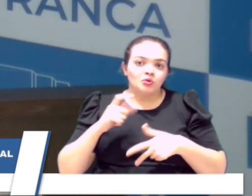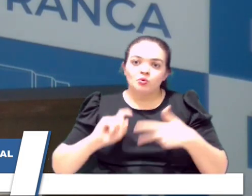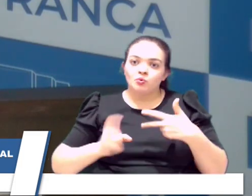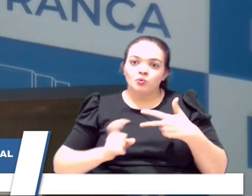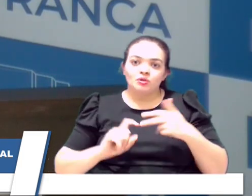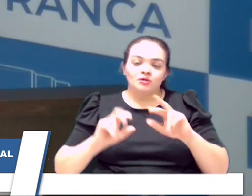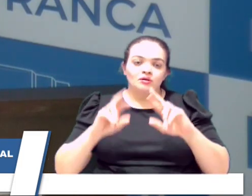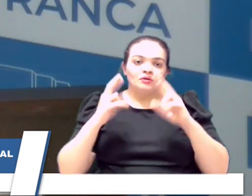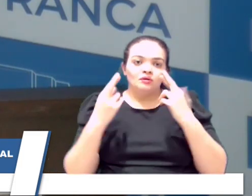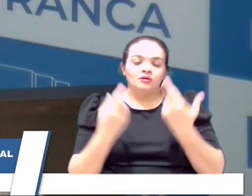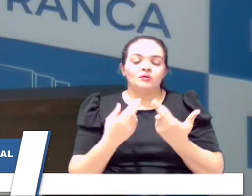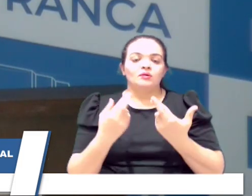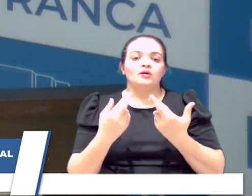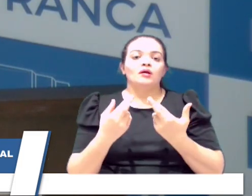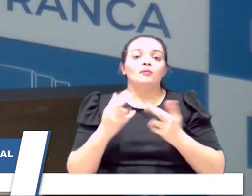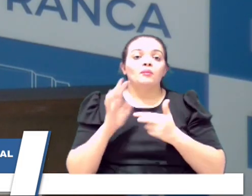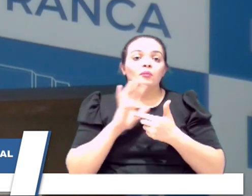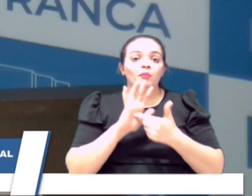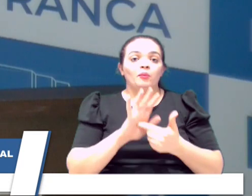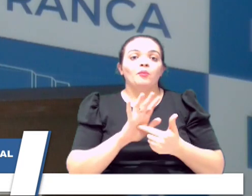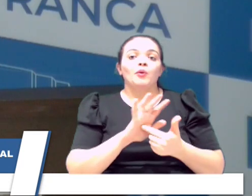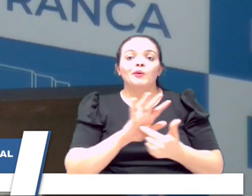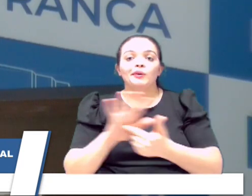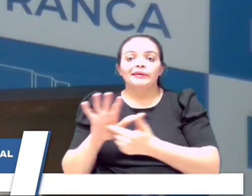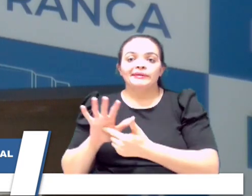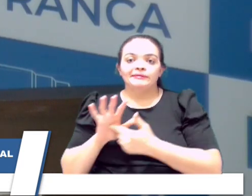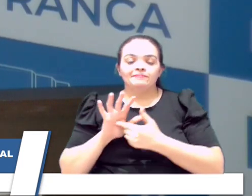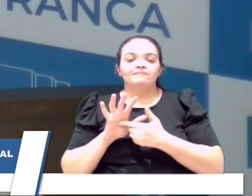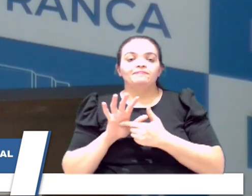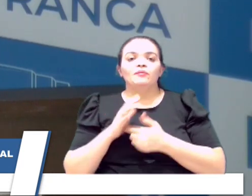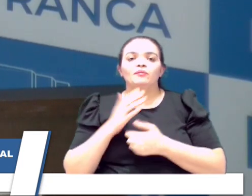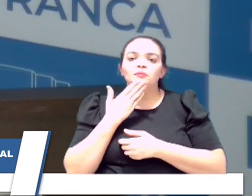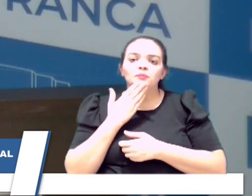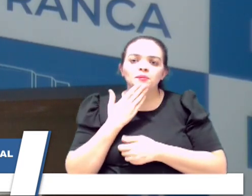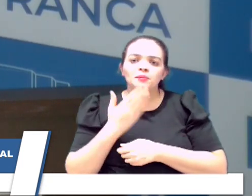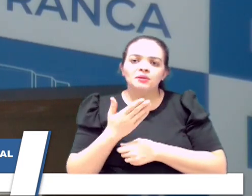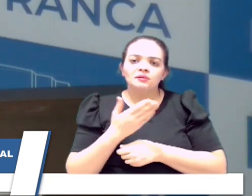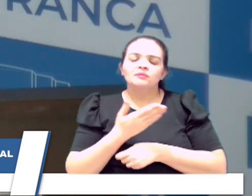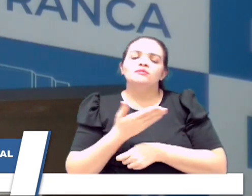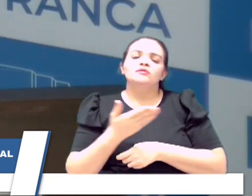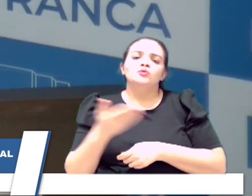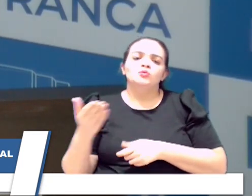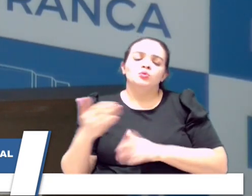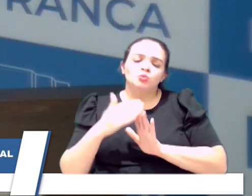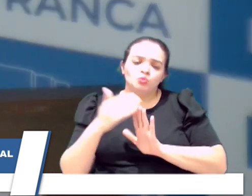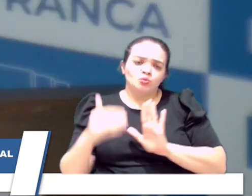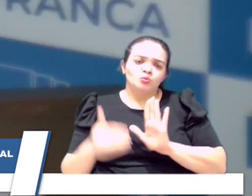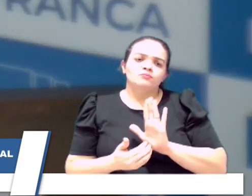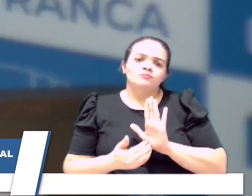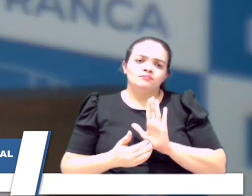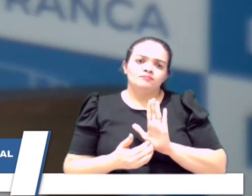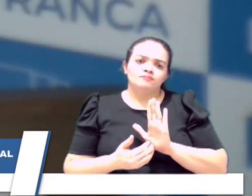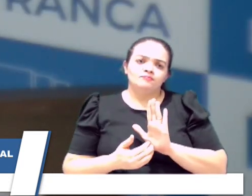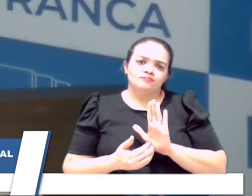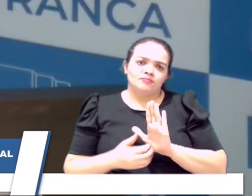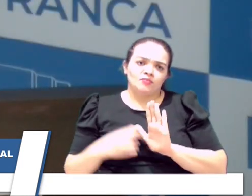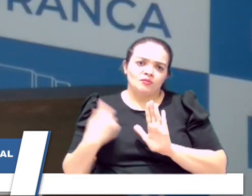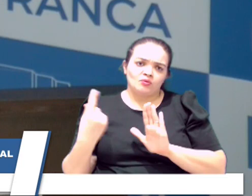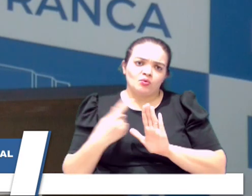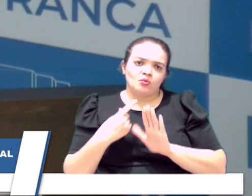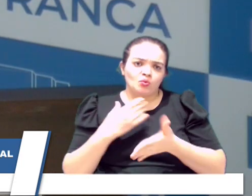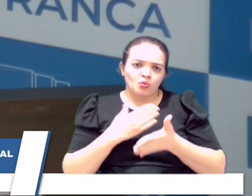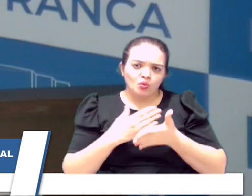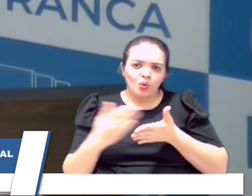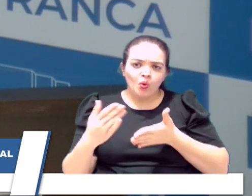audiência, para mostrar que é um pedido para todos vocês. Se a gente entra em